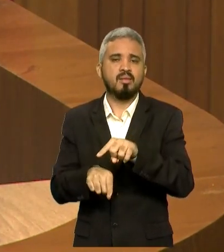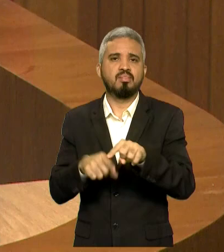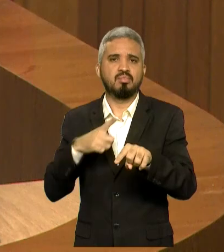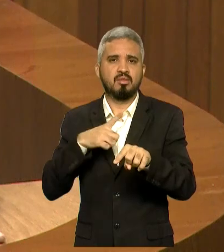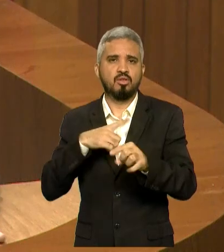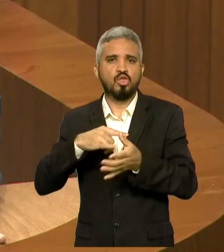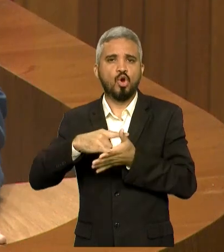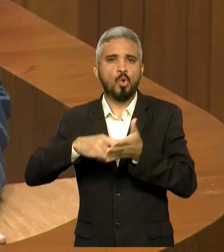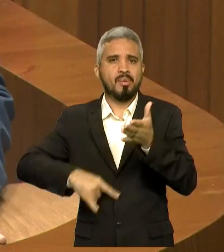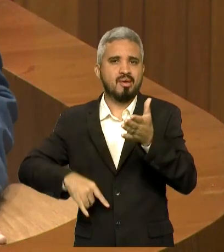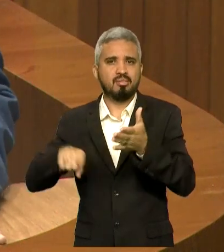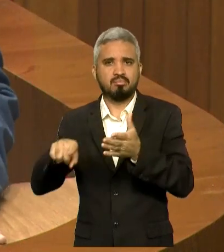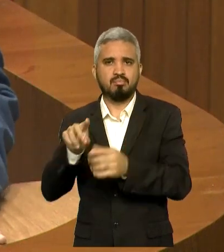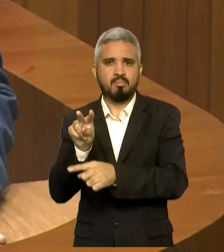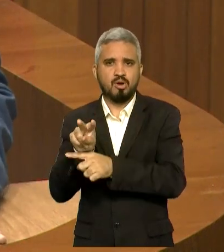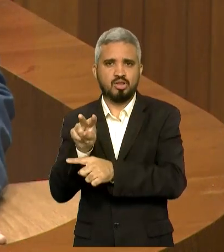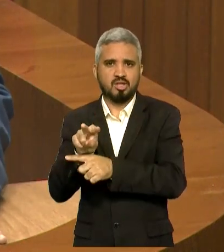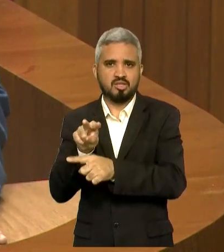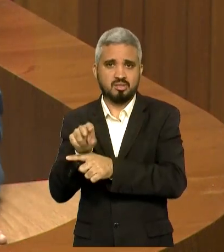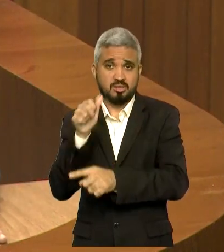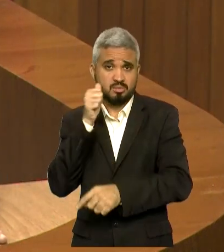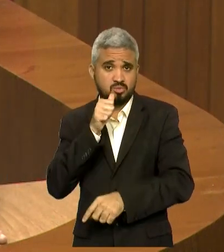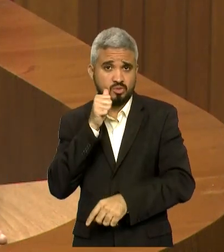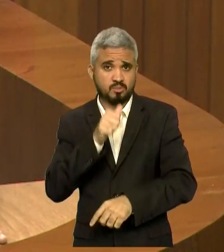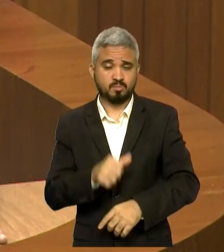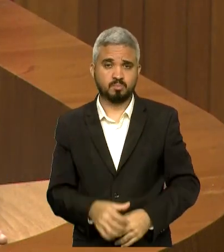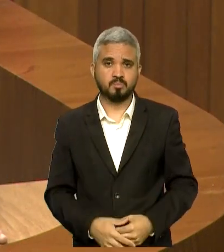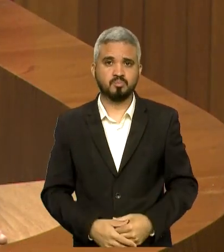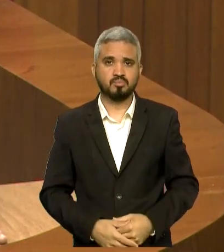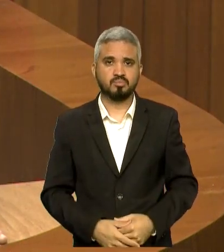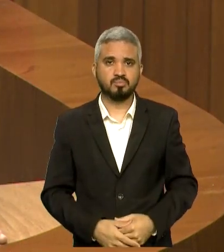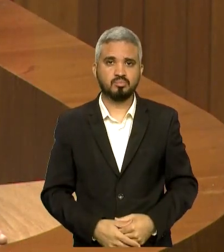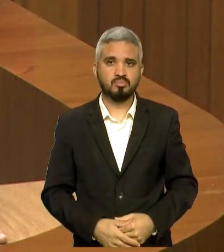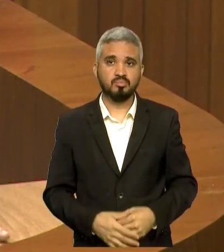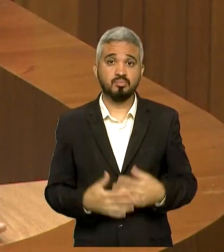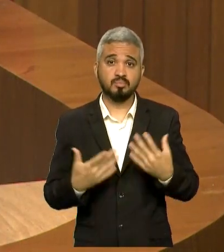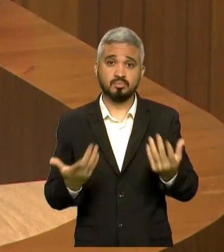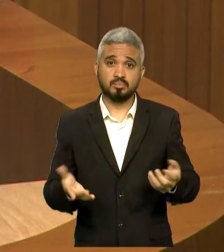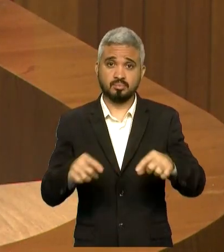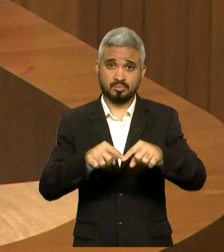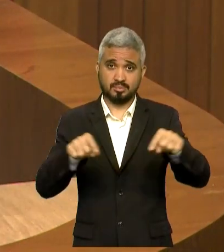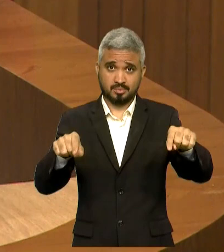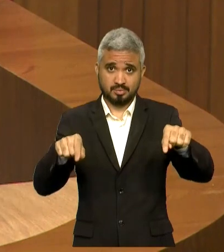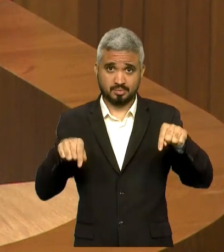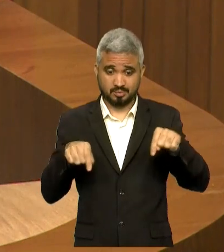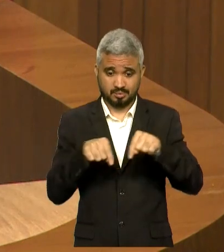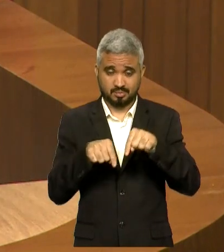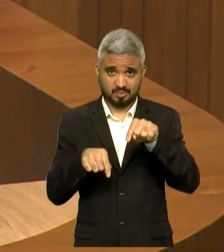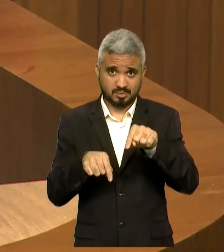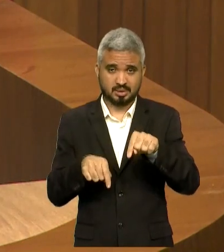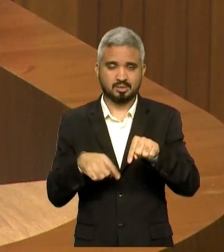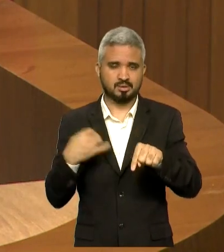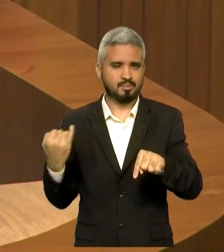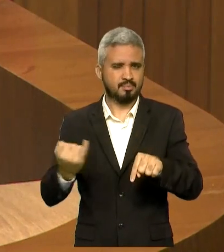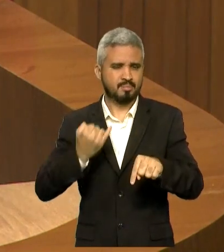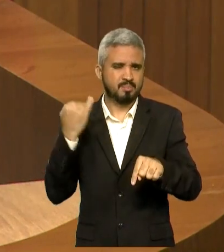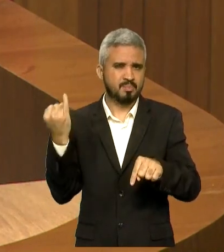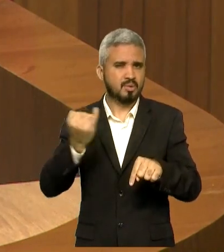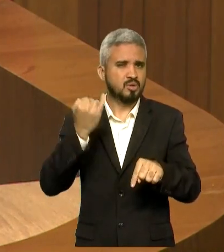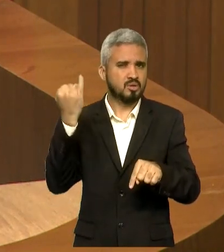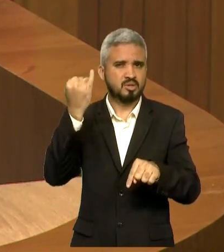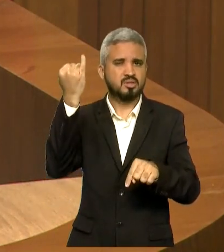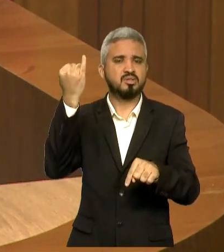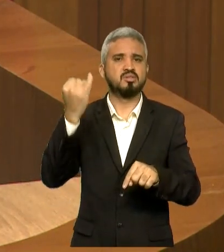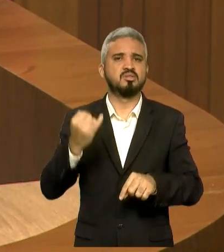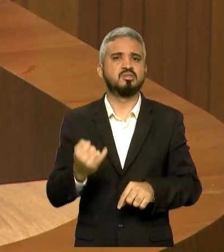E esse trabalho, deputado Rodrigo Lago, ele é importante, primeiro porque ele vem suprir uma lacuna que nós